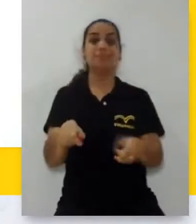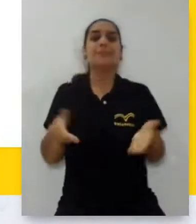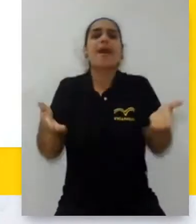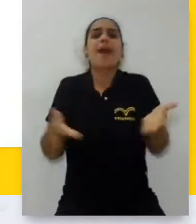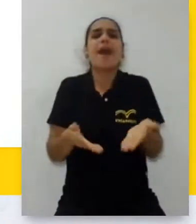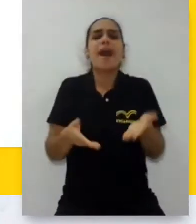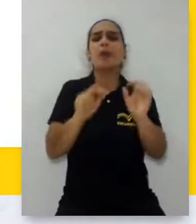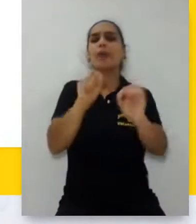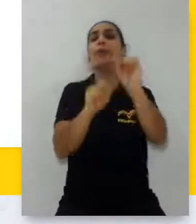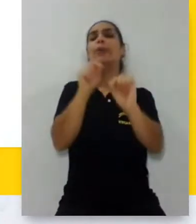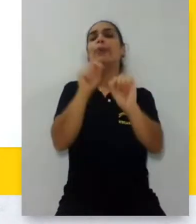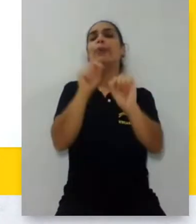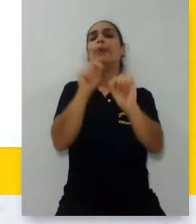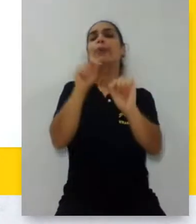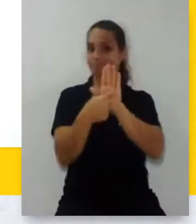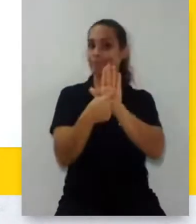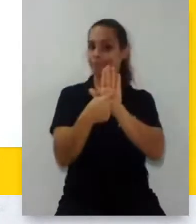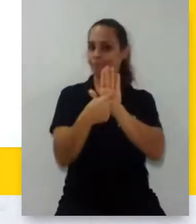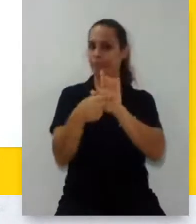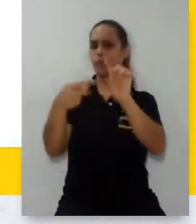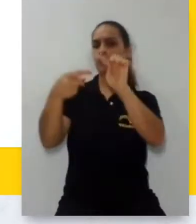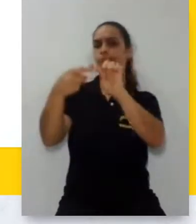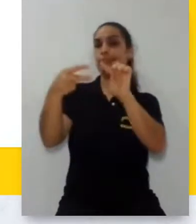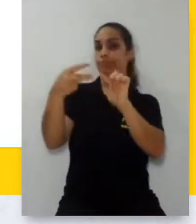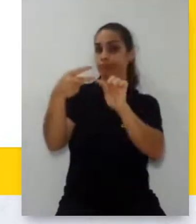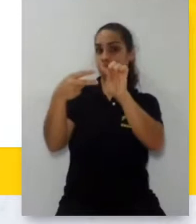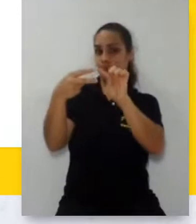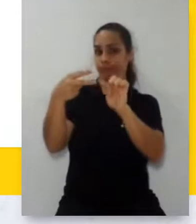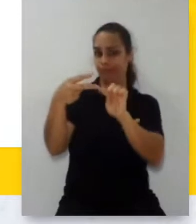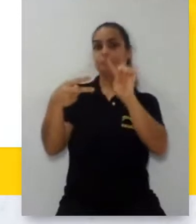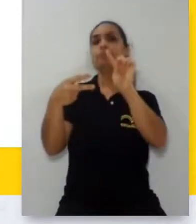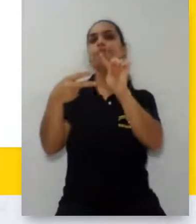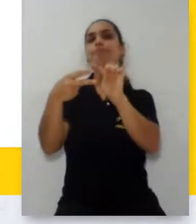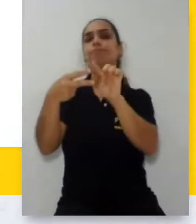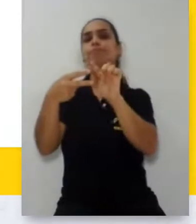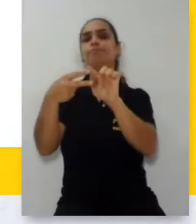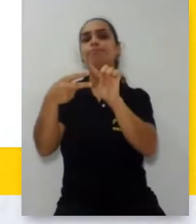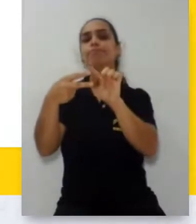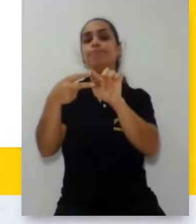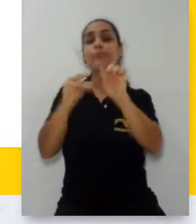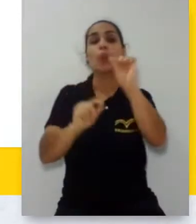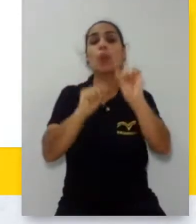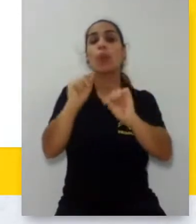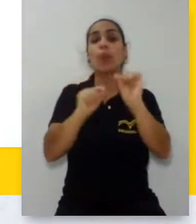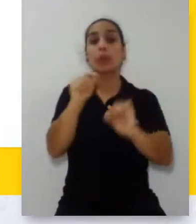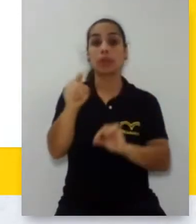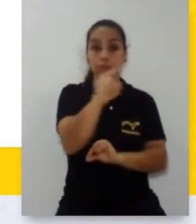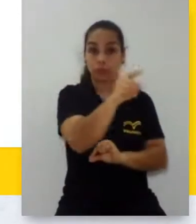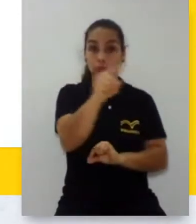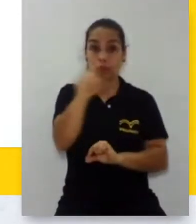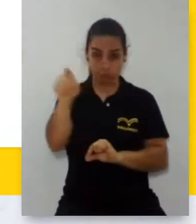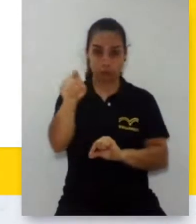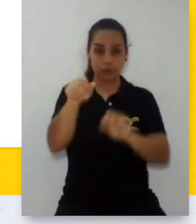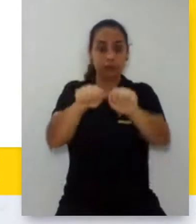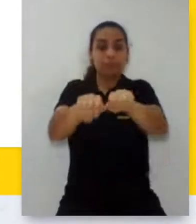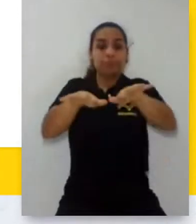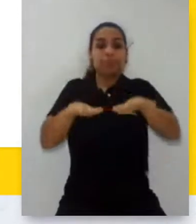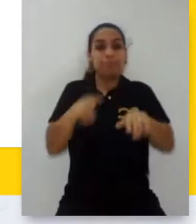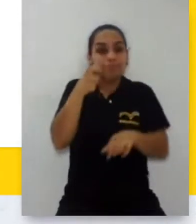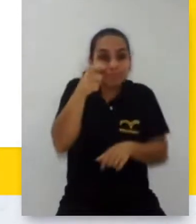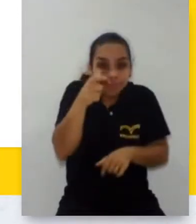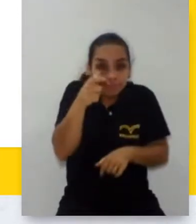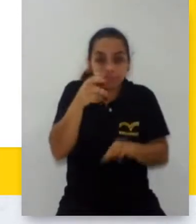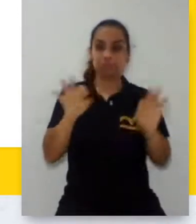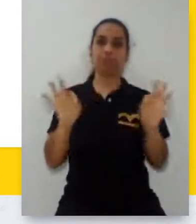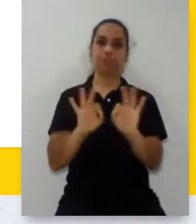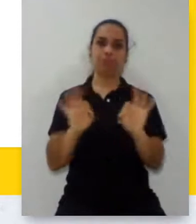é o seguinte: imaginem se vocês agora, ao invés de espectadores, no lugar dos músicos. Como músicos, tocando